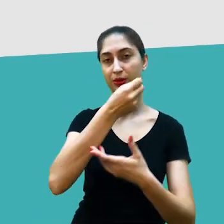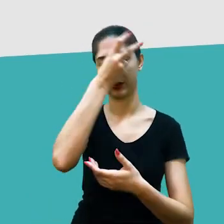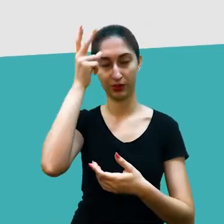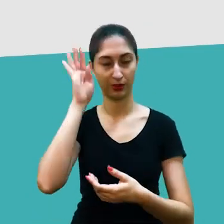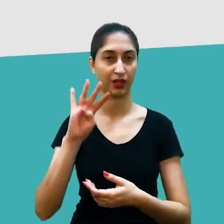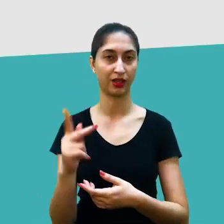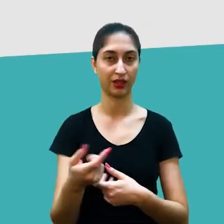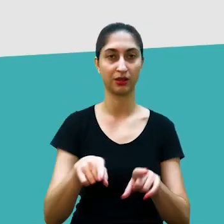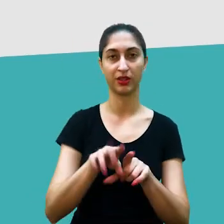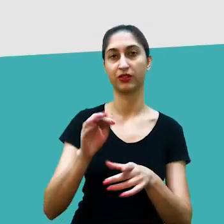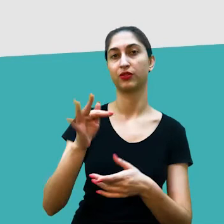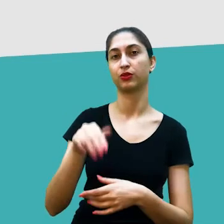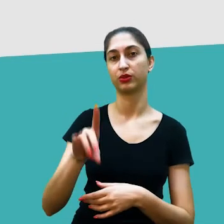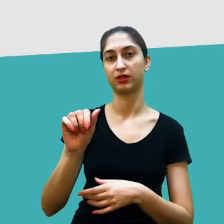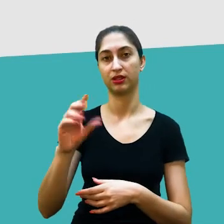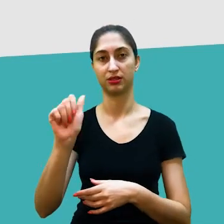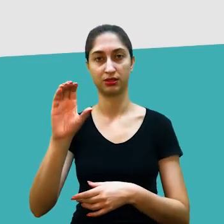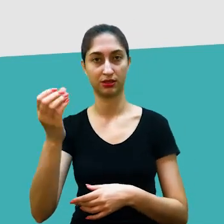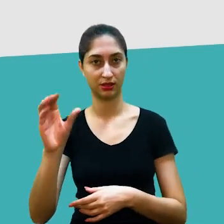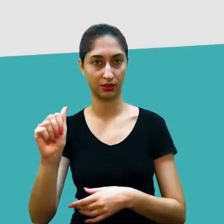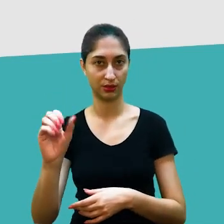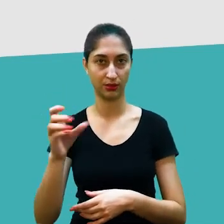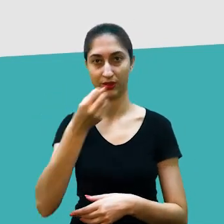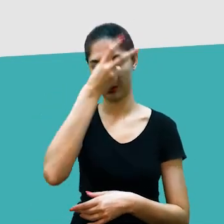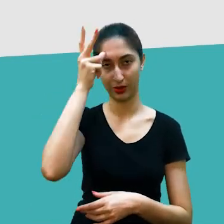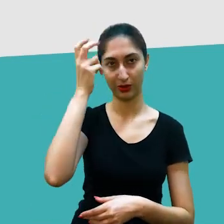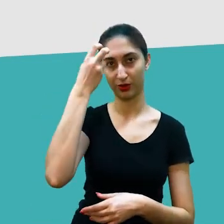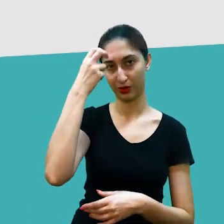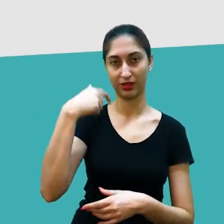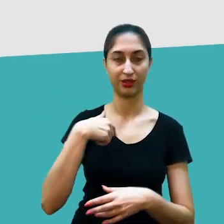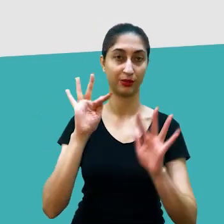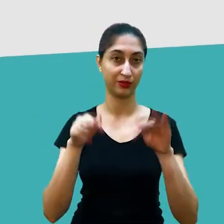da Fundação Municipal de Cultura. E, para encerrar...